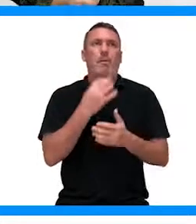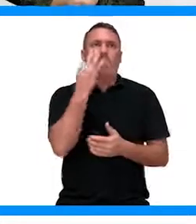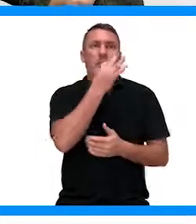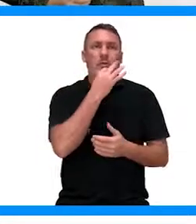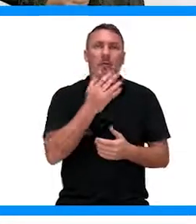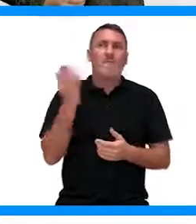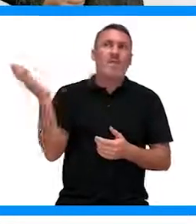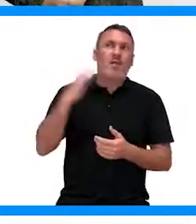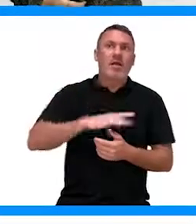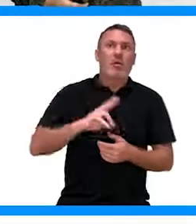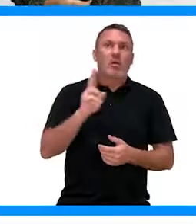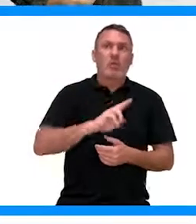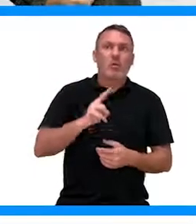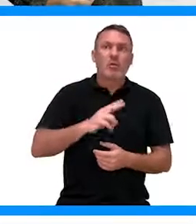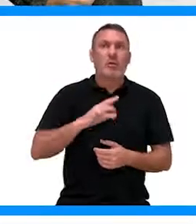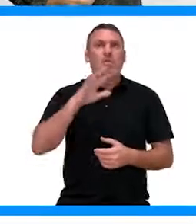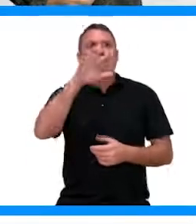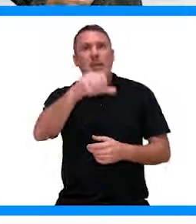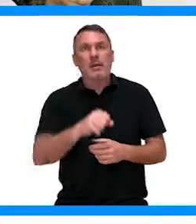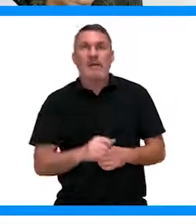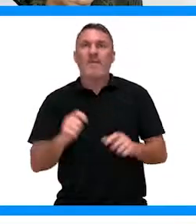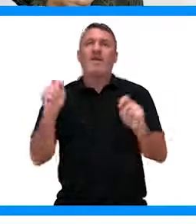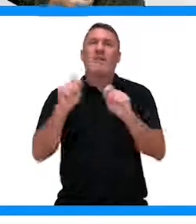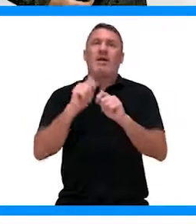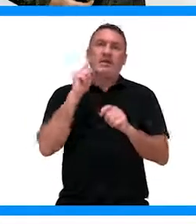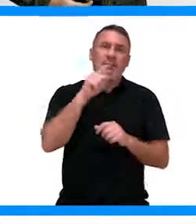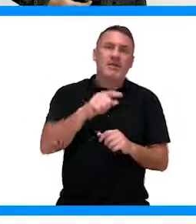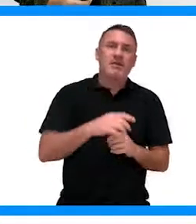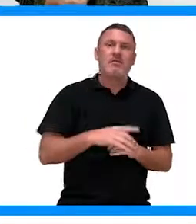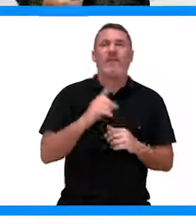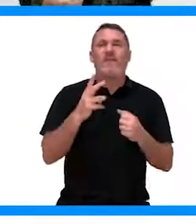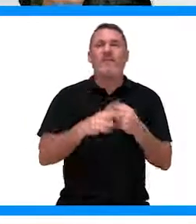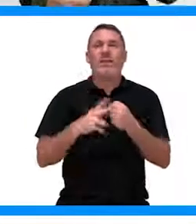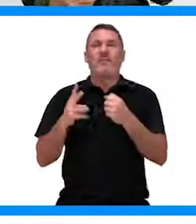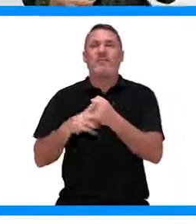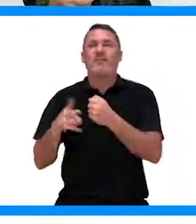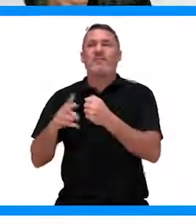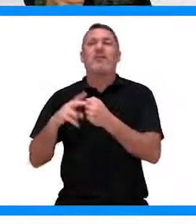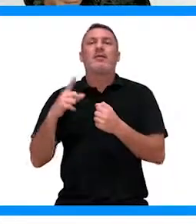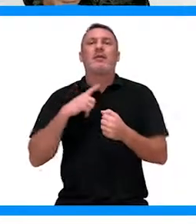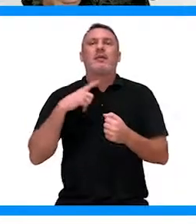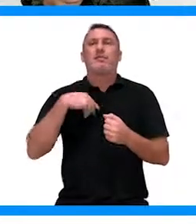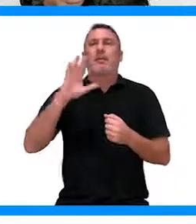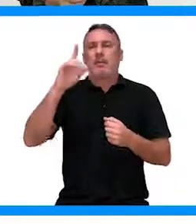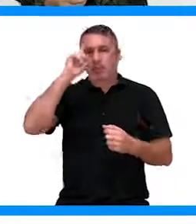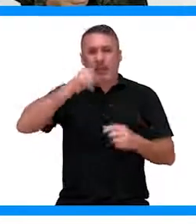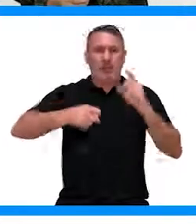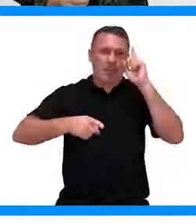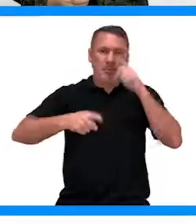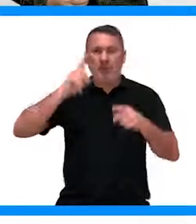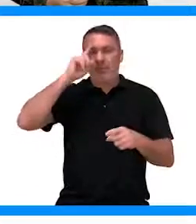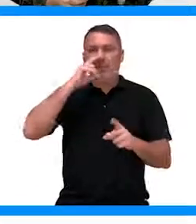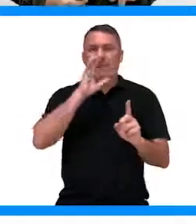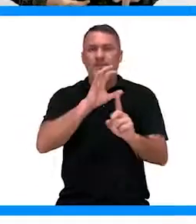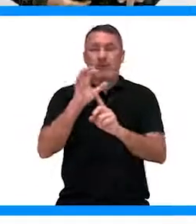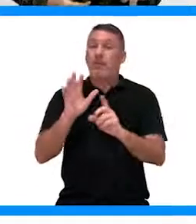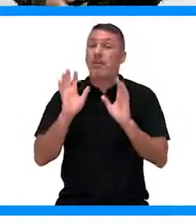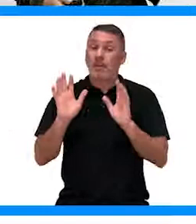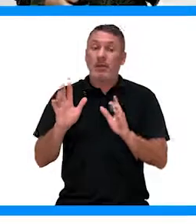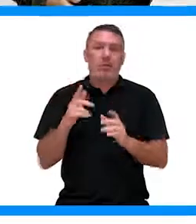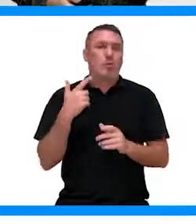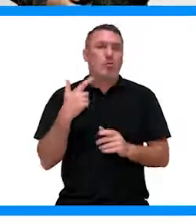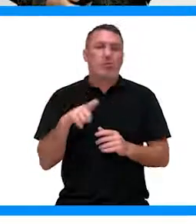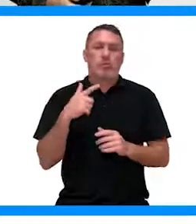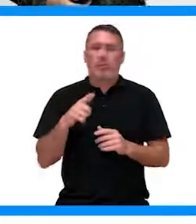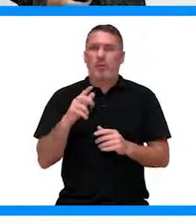batom, ou venha, use esse produto, né? Faça isso. Os verbos, eles têm essa conotação de ordem, mas,